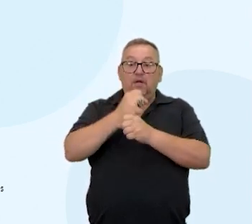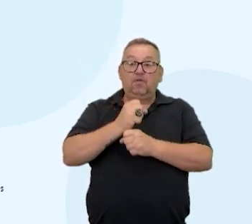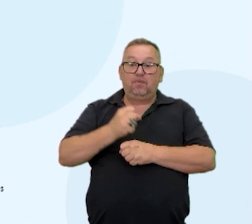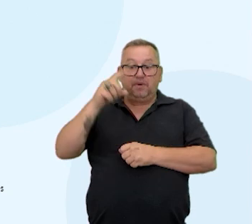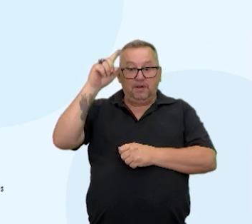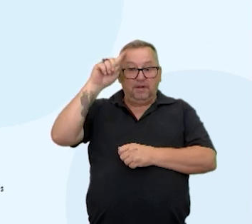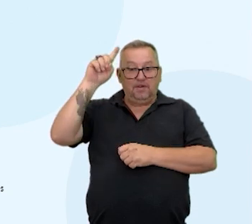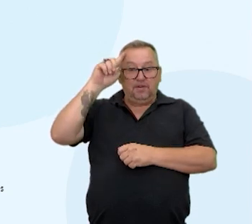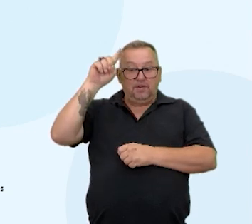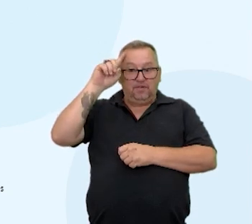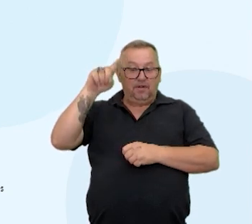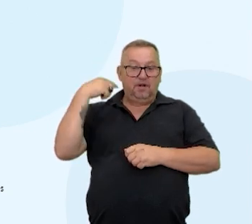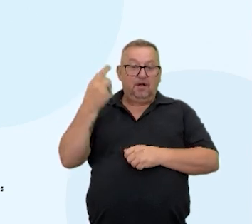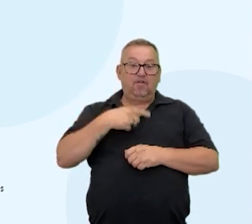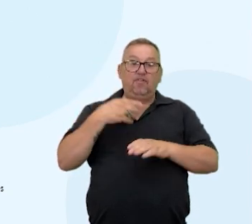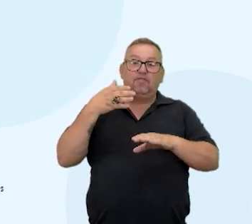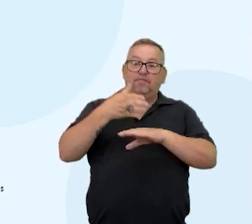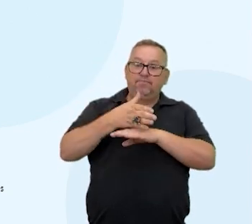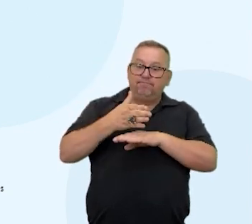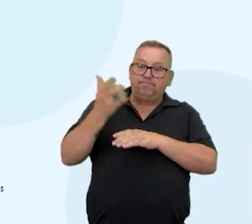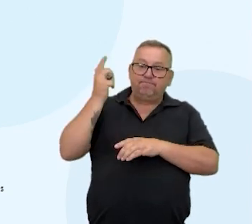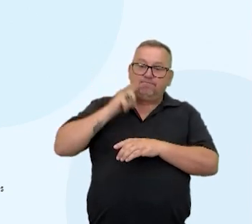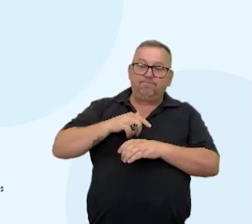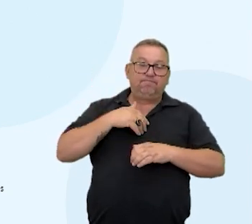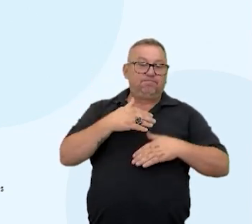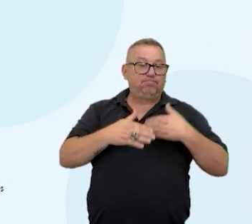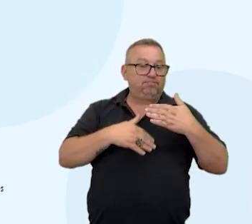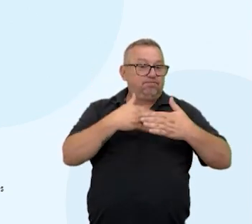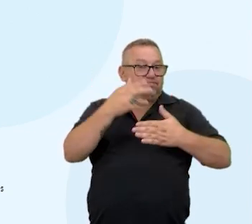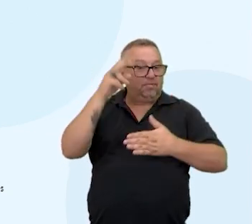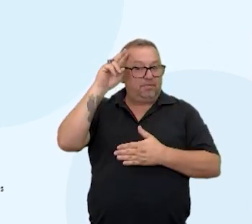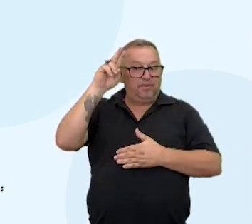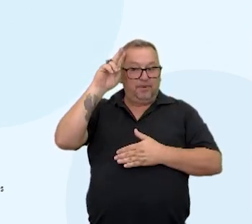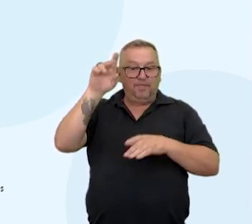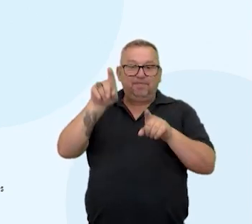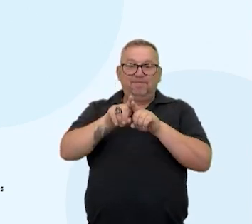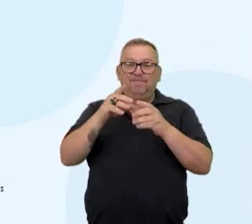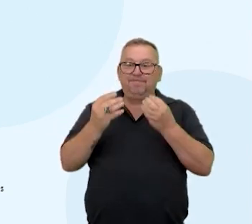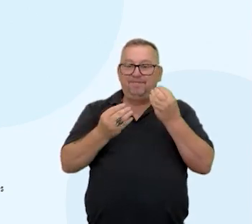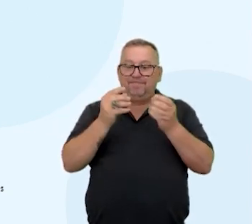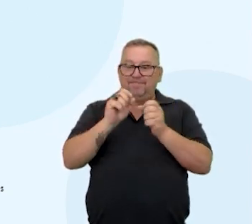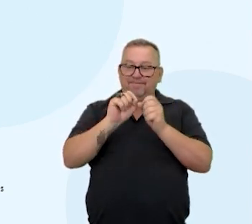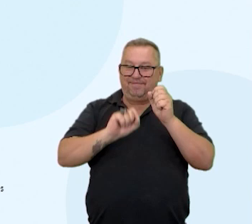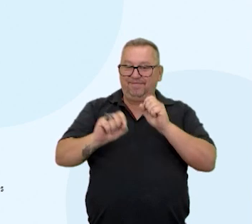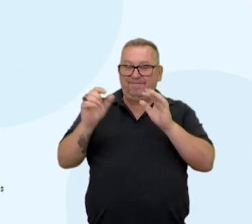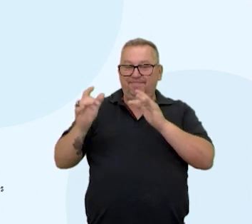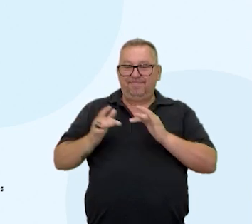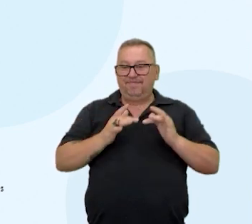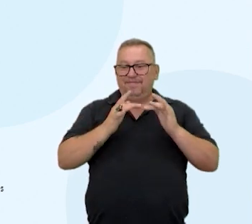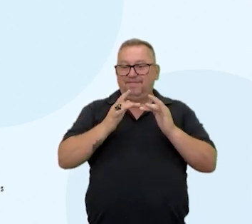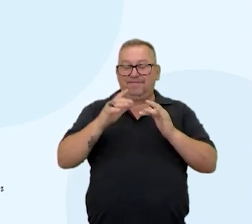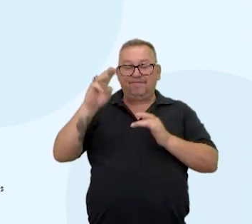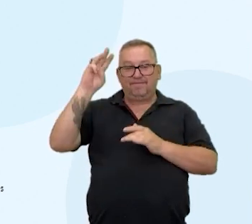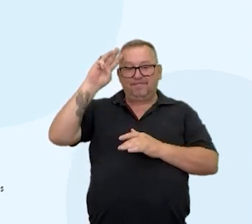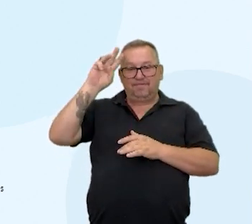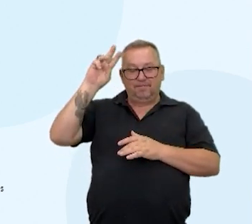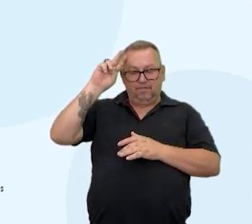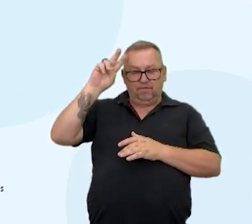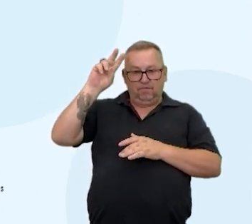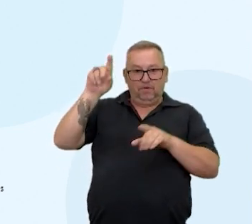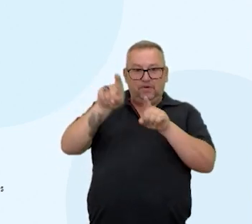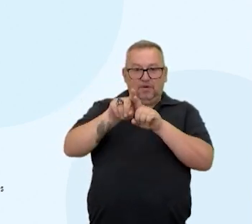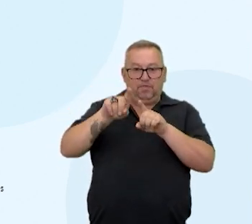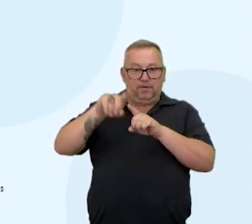dias que a gente vai construindo a história. E de que forma se relaciona essa memória e